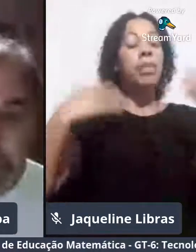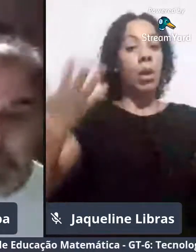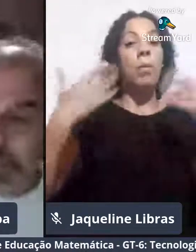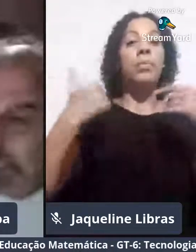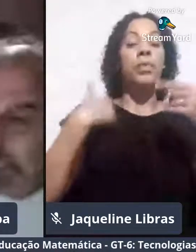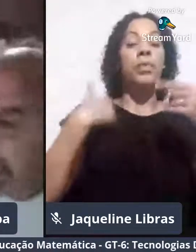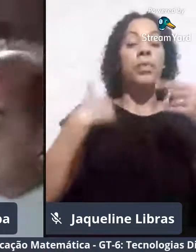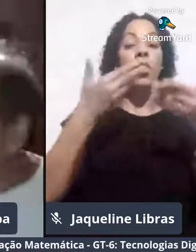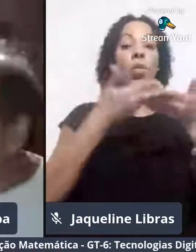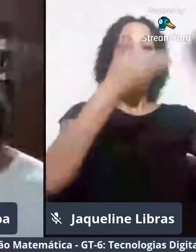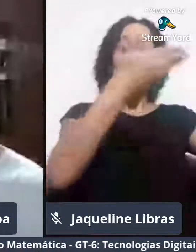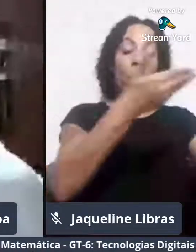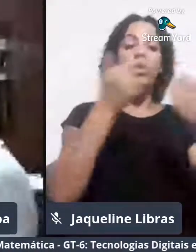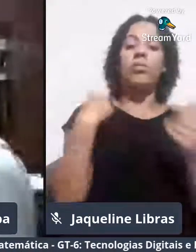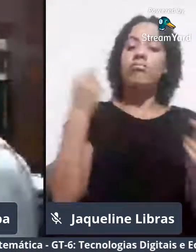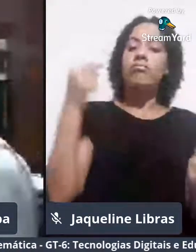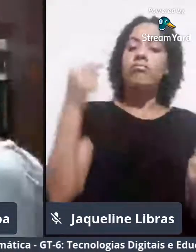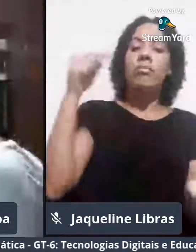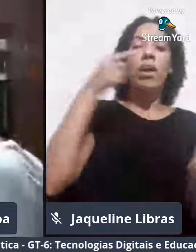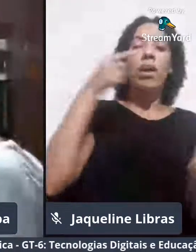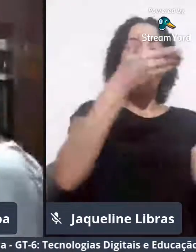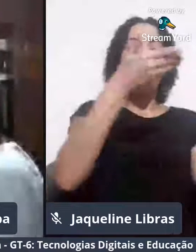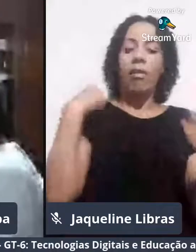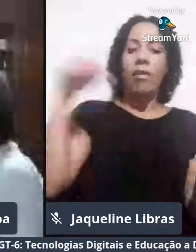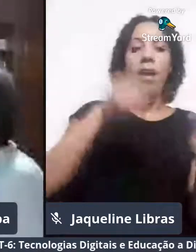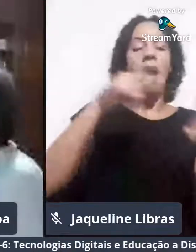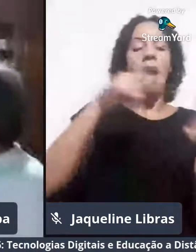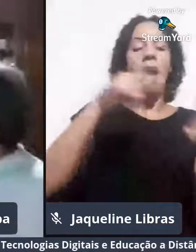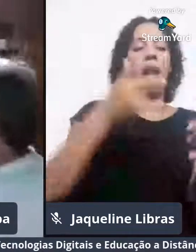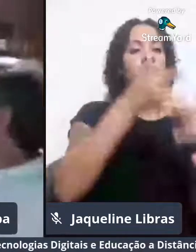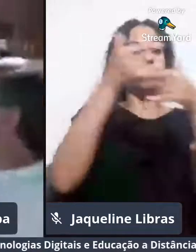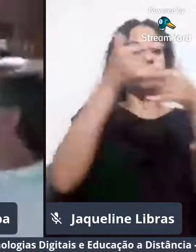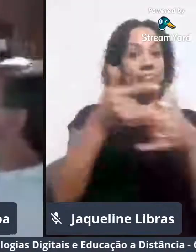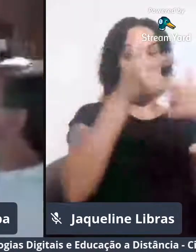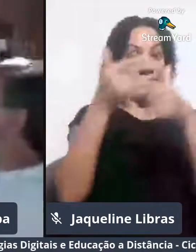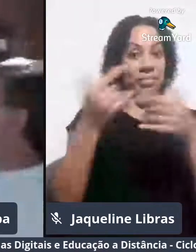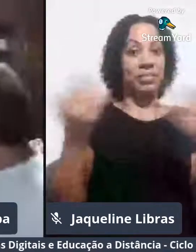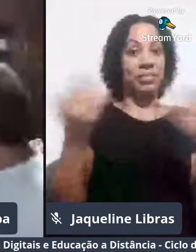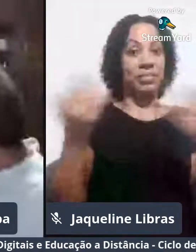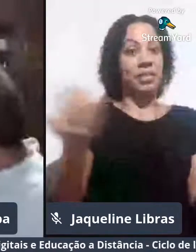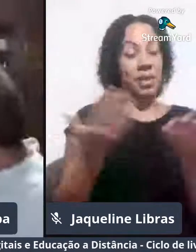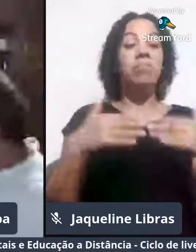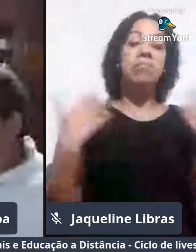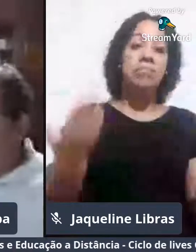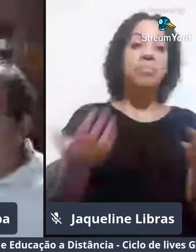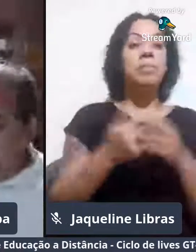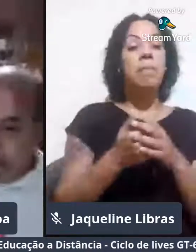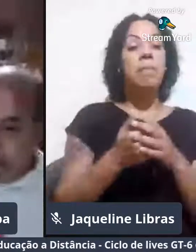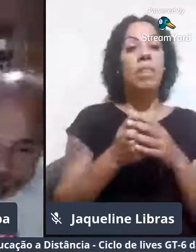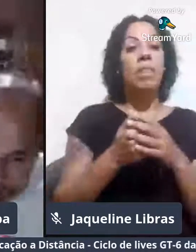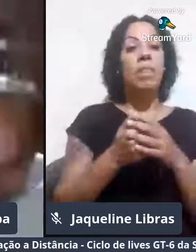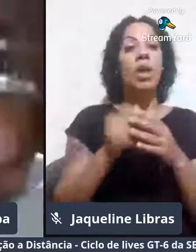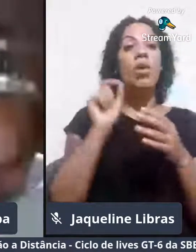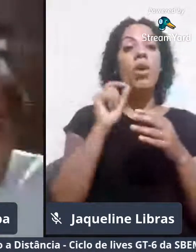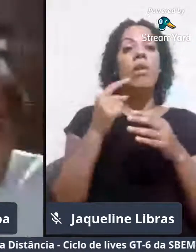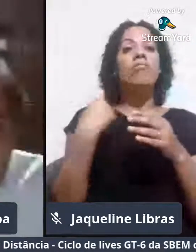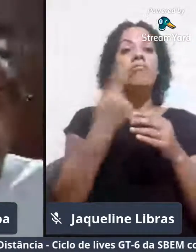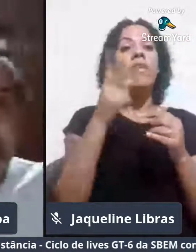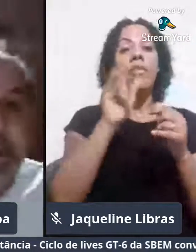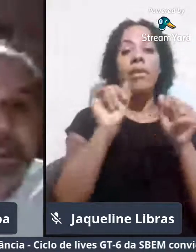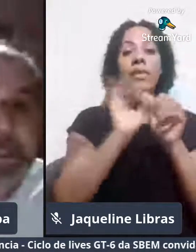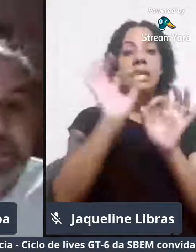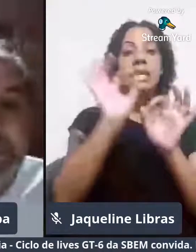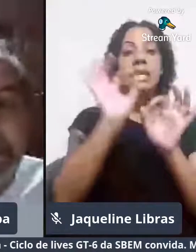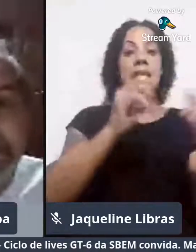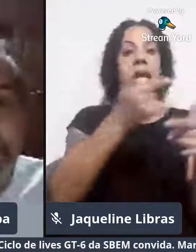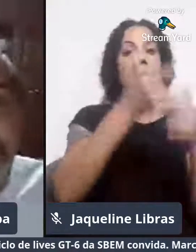convidado para a gente chegar e ter essa live. E eu, no que foi ter essa live, eu pensei, quem que eu fui